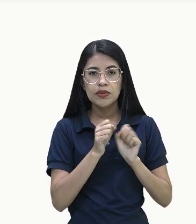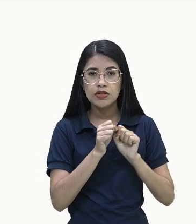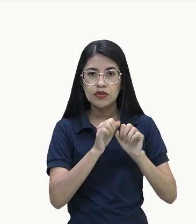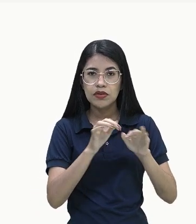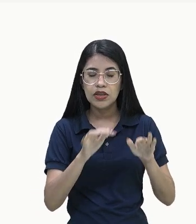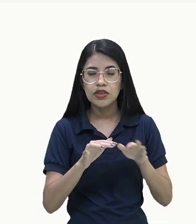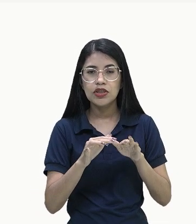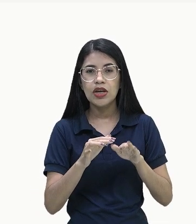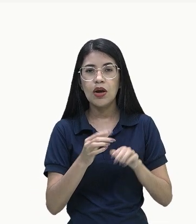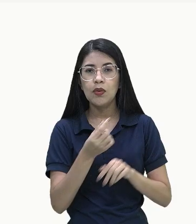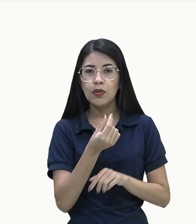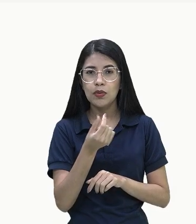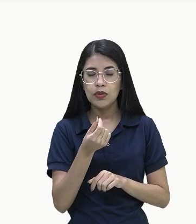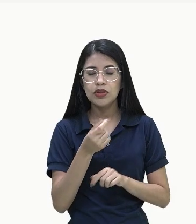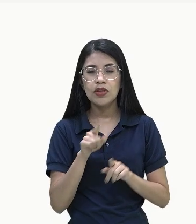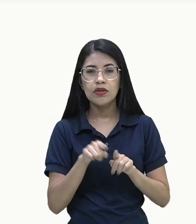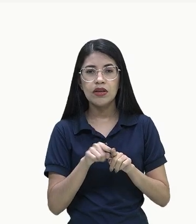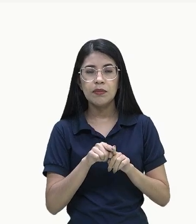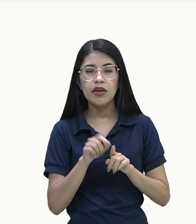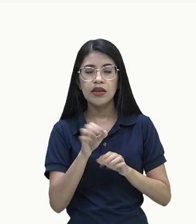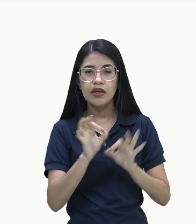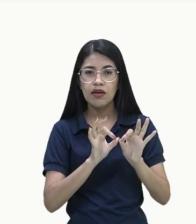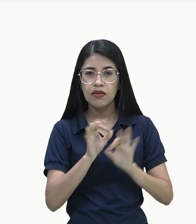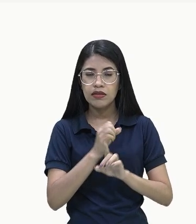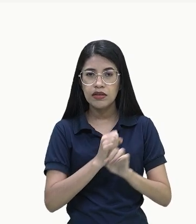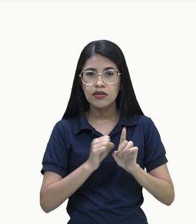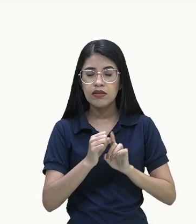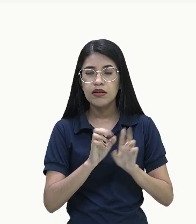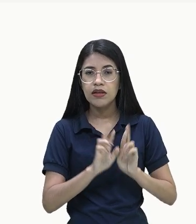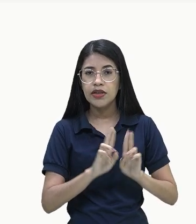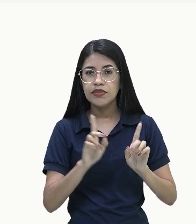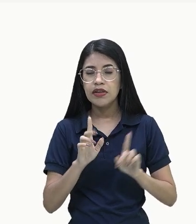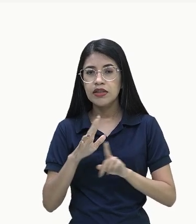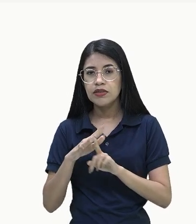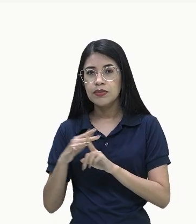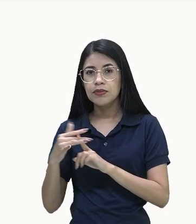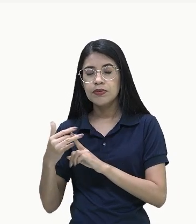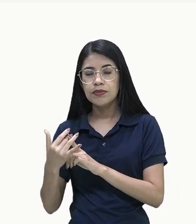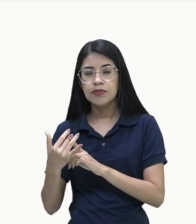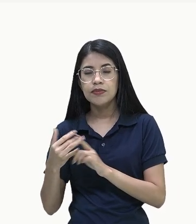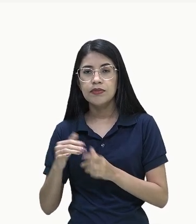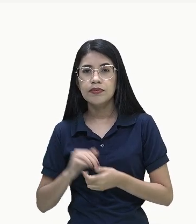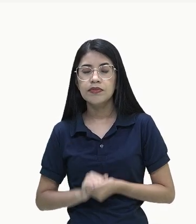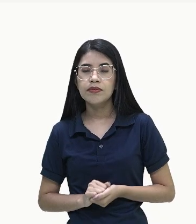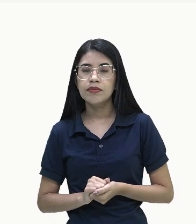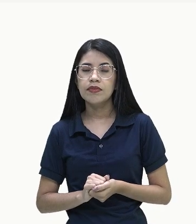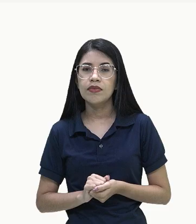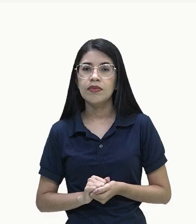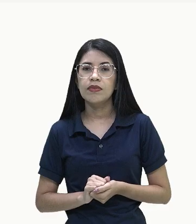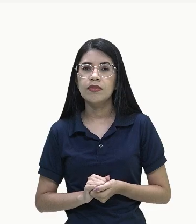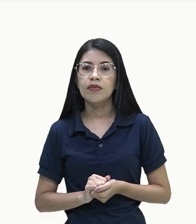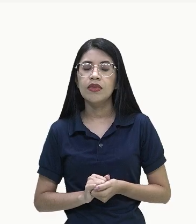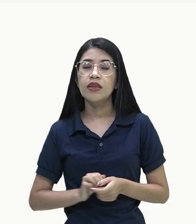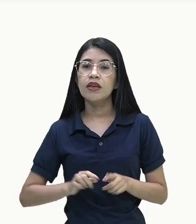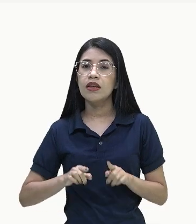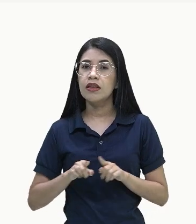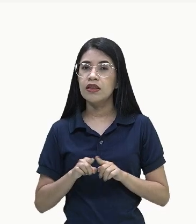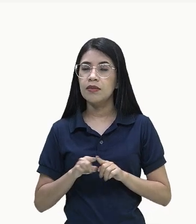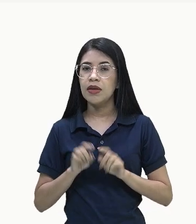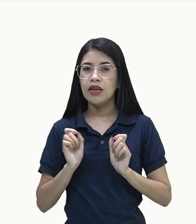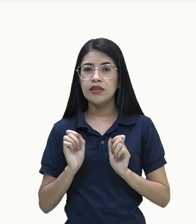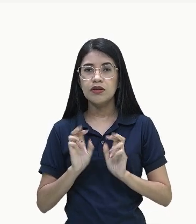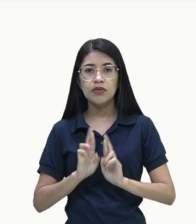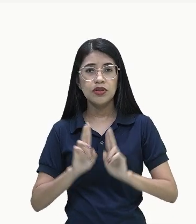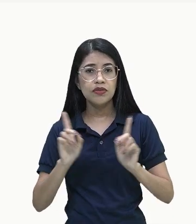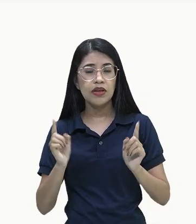distribuir riqueza e da sociedade se organizar é diferente do capitalismo, certo? São considerados, inclusive,